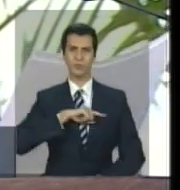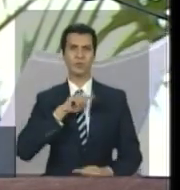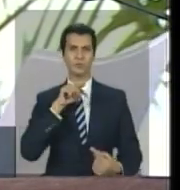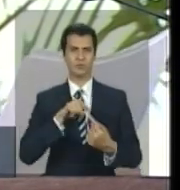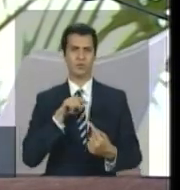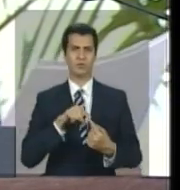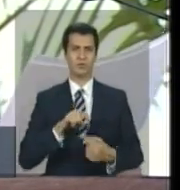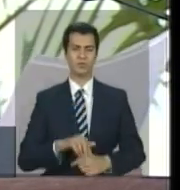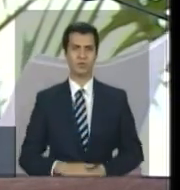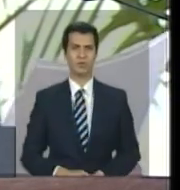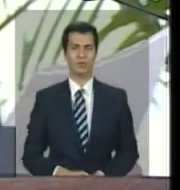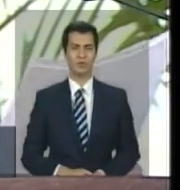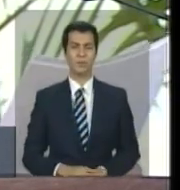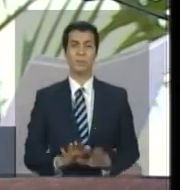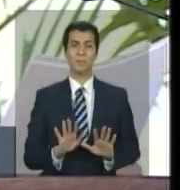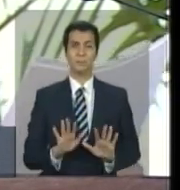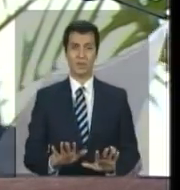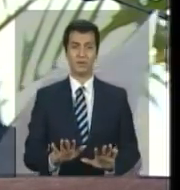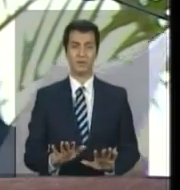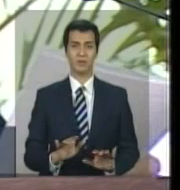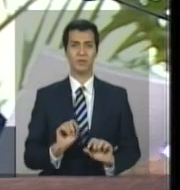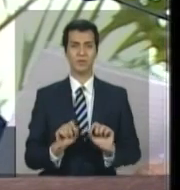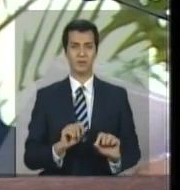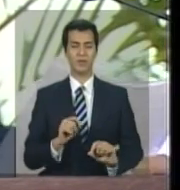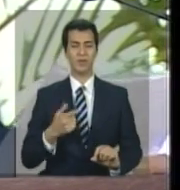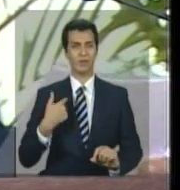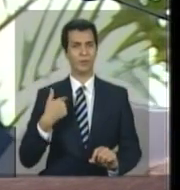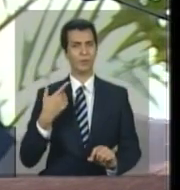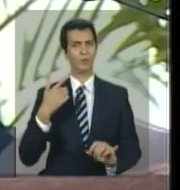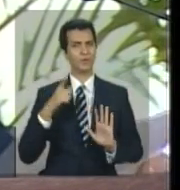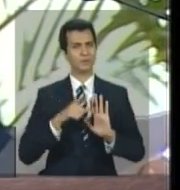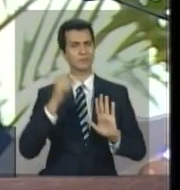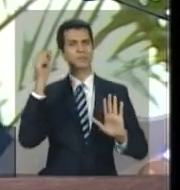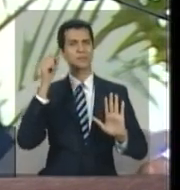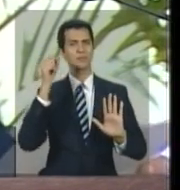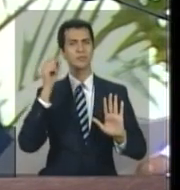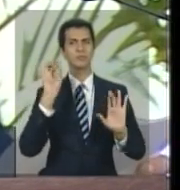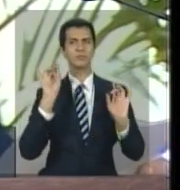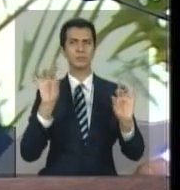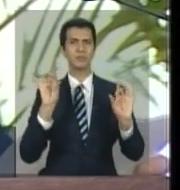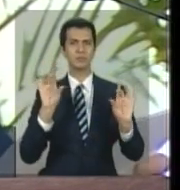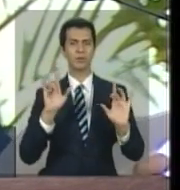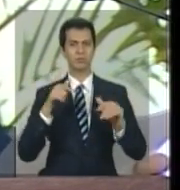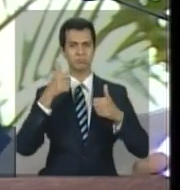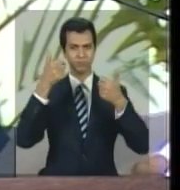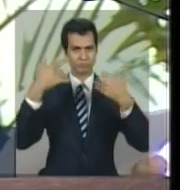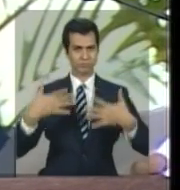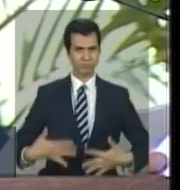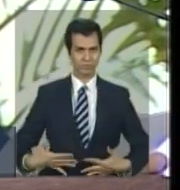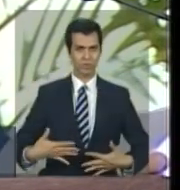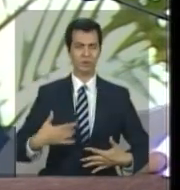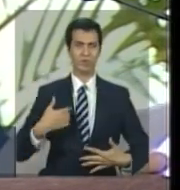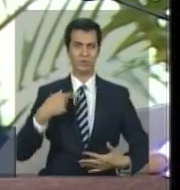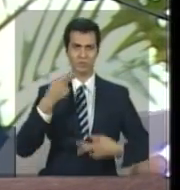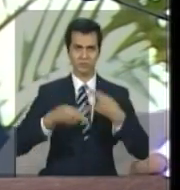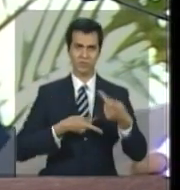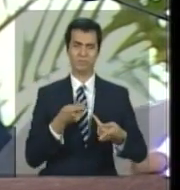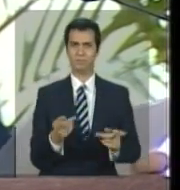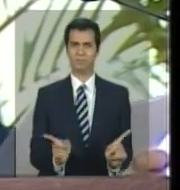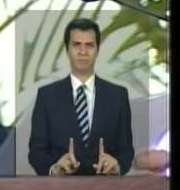Esse não é, porém, o trecho que desejo trazer para consubstanciar as minhas